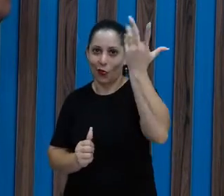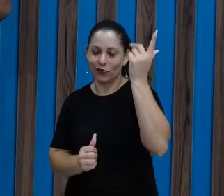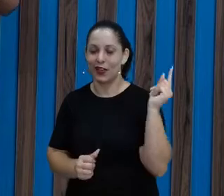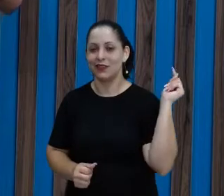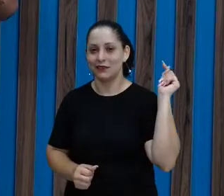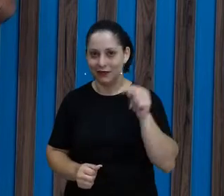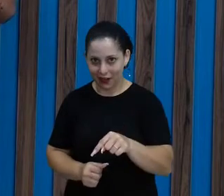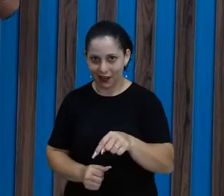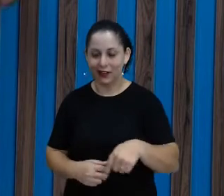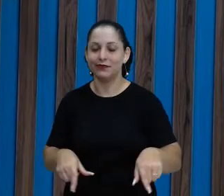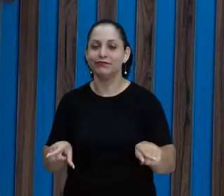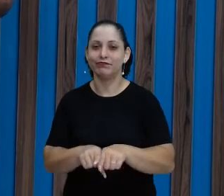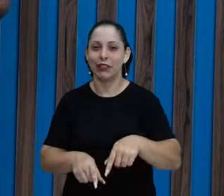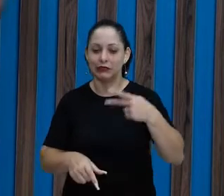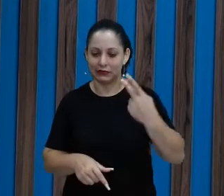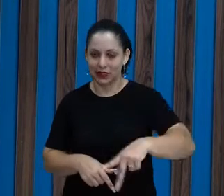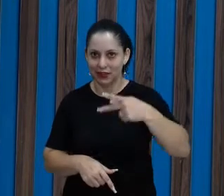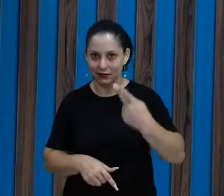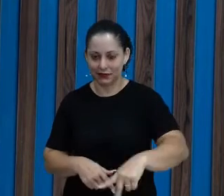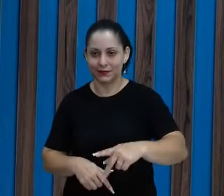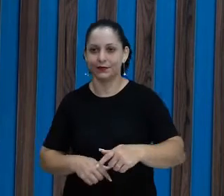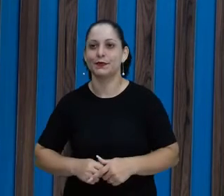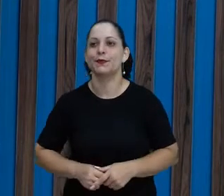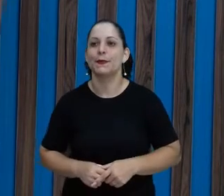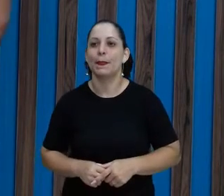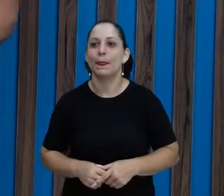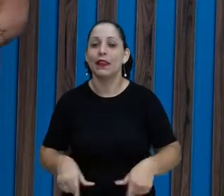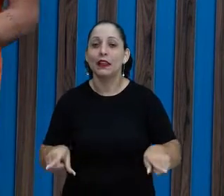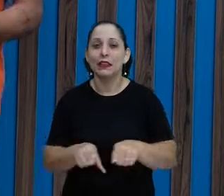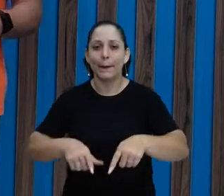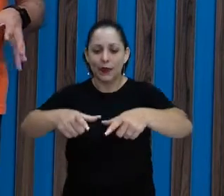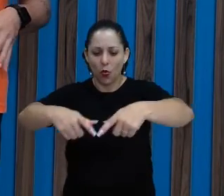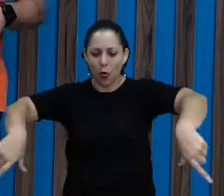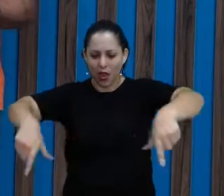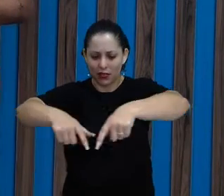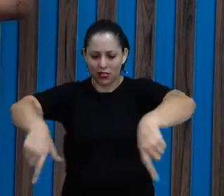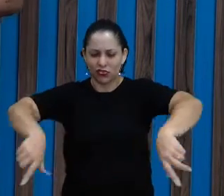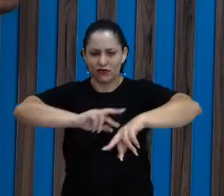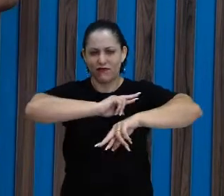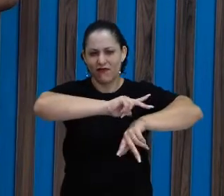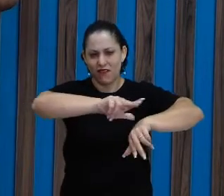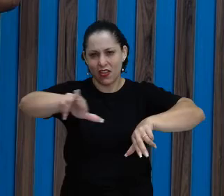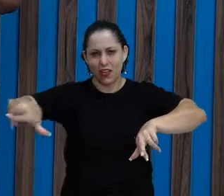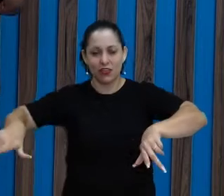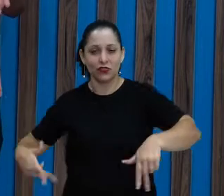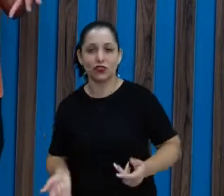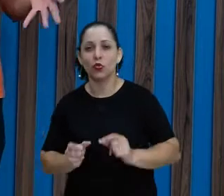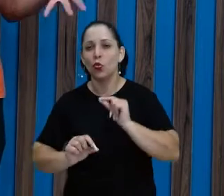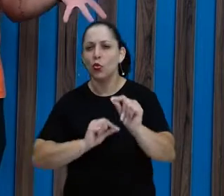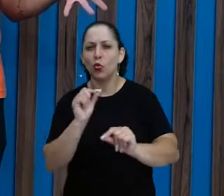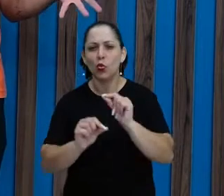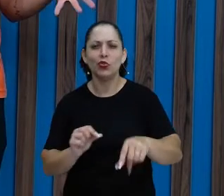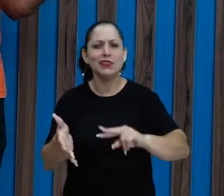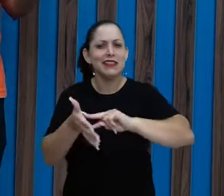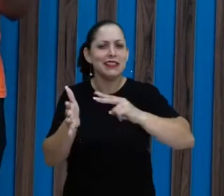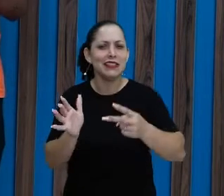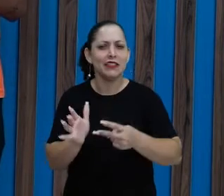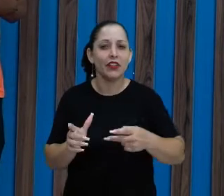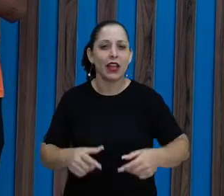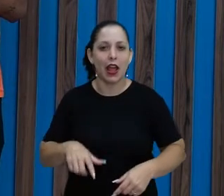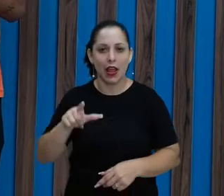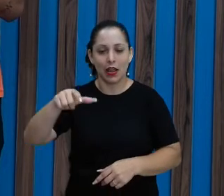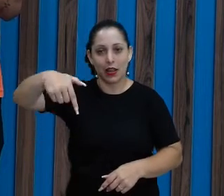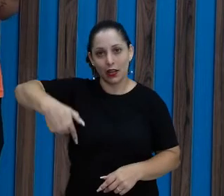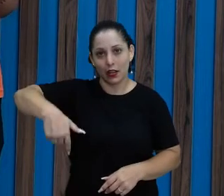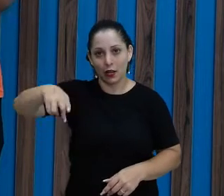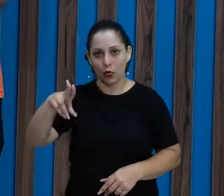aqui no estado de atletismo, é lá. Então, e temos quadras poliesportivas. O que é quadra poliesportiva? Quadra